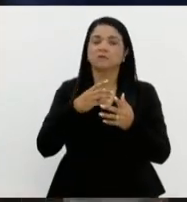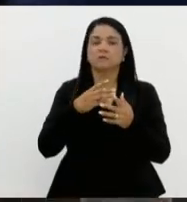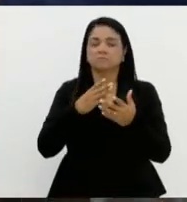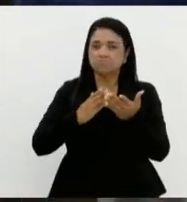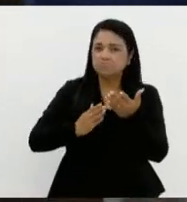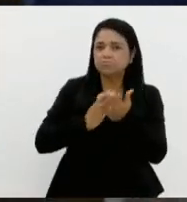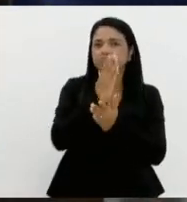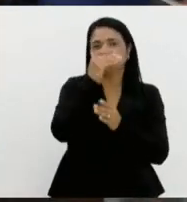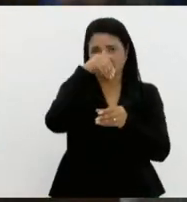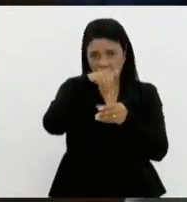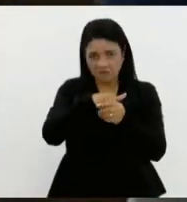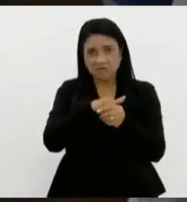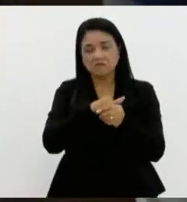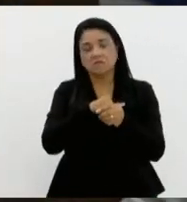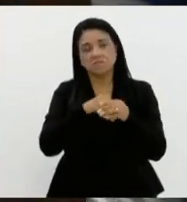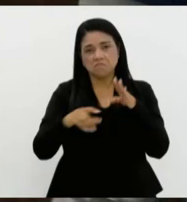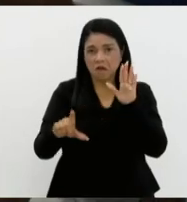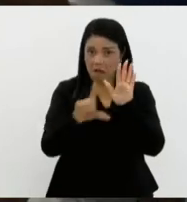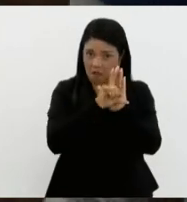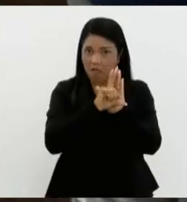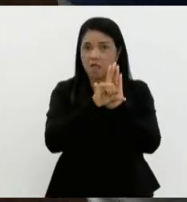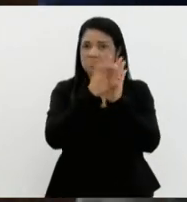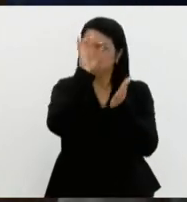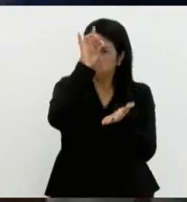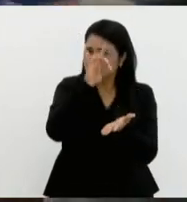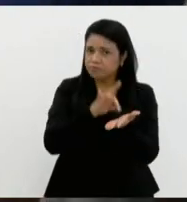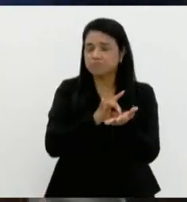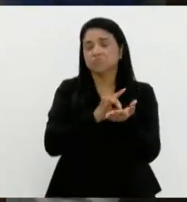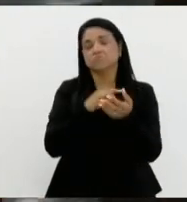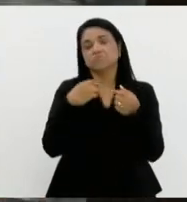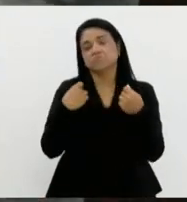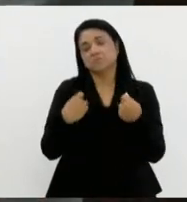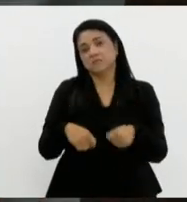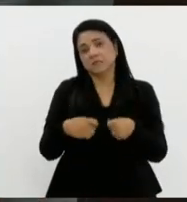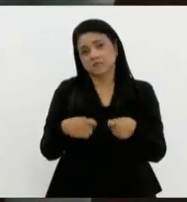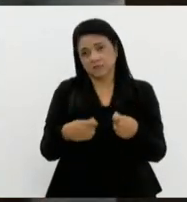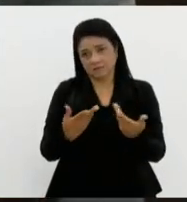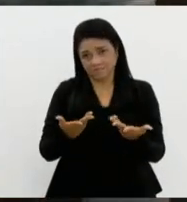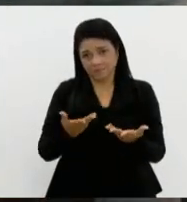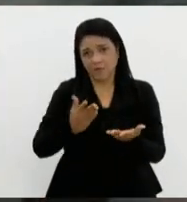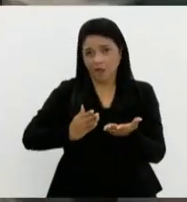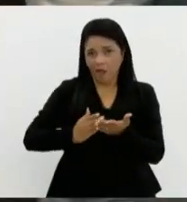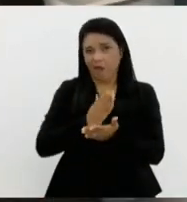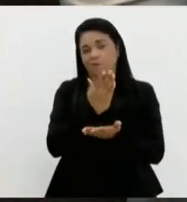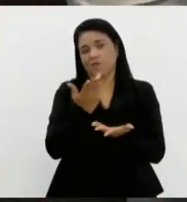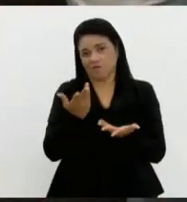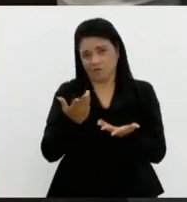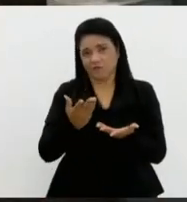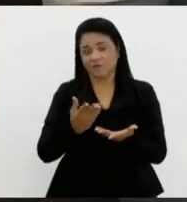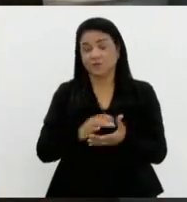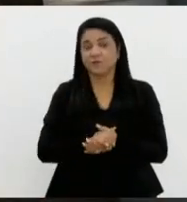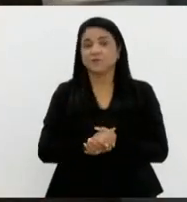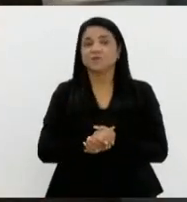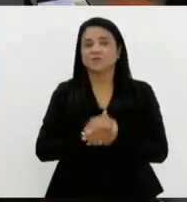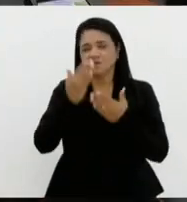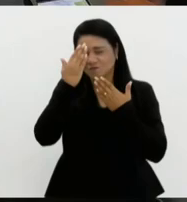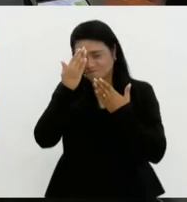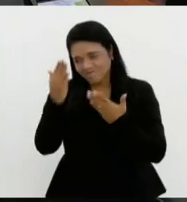aqui é um projeto de lei que tem que ser aprovado. E estamos aí. Parabéns,